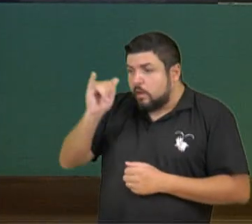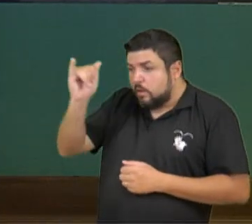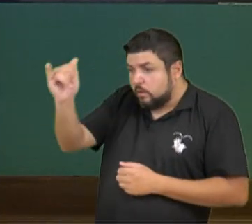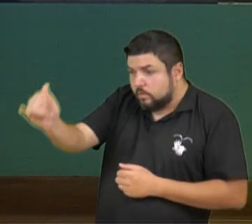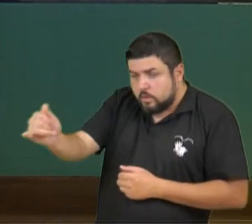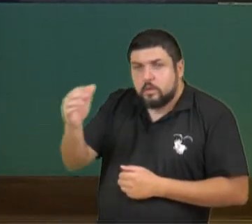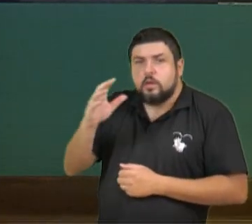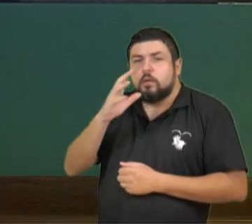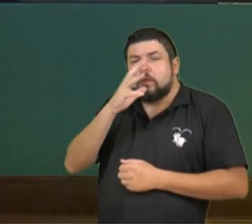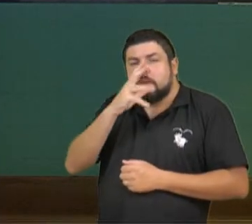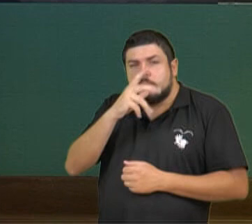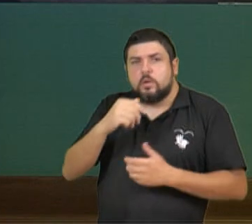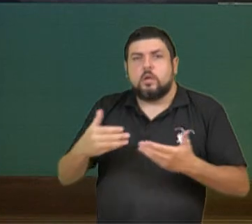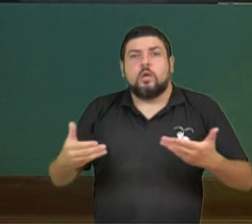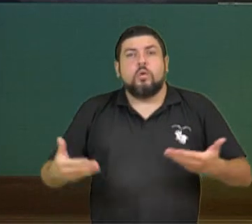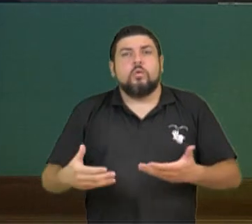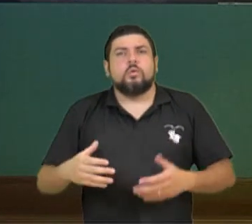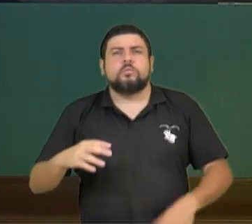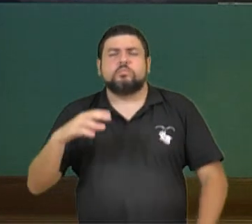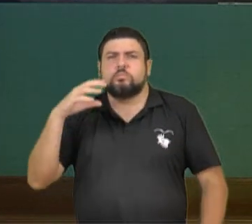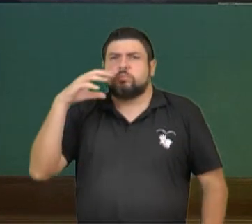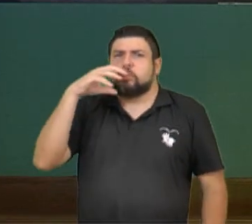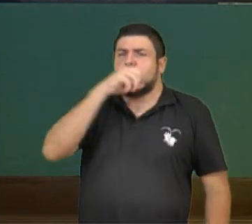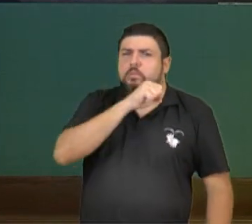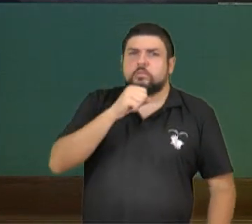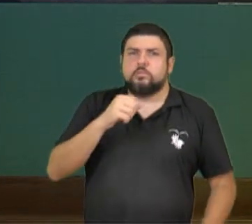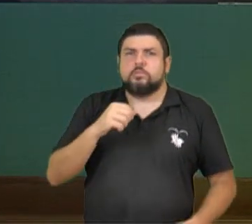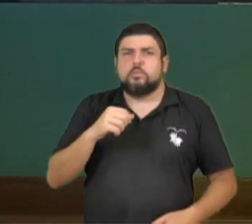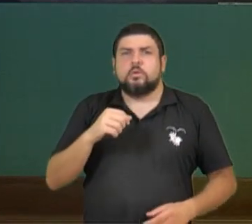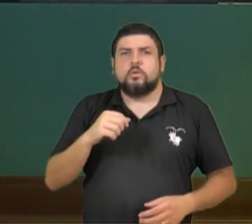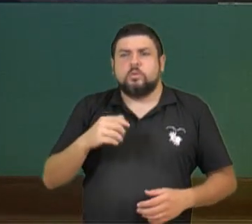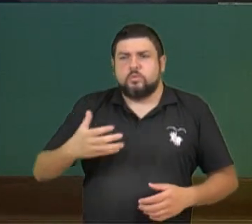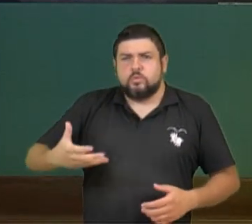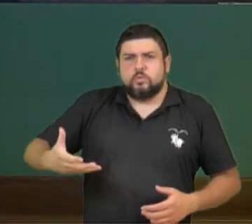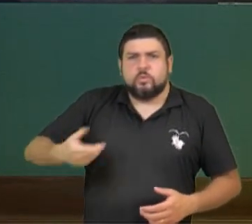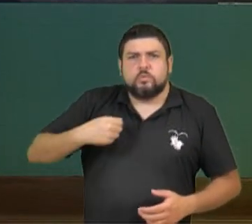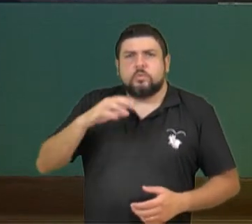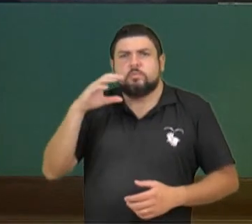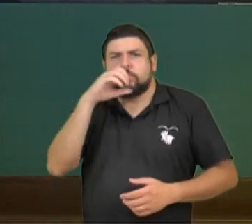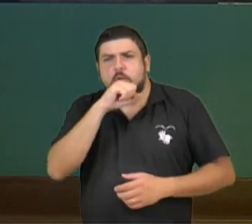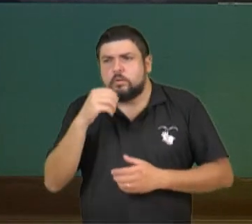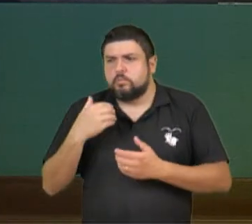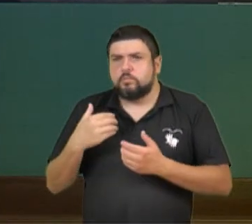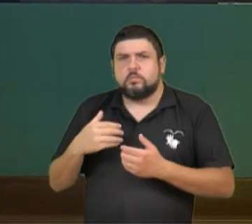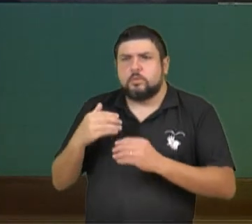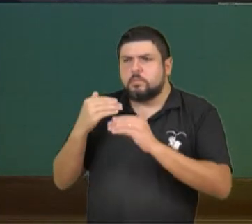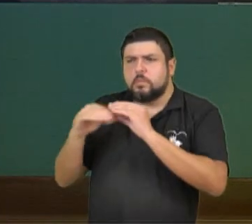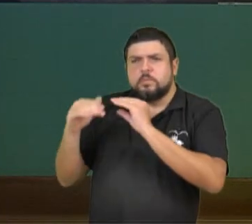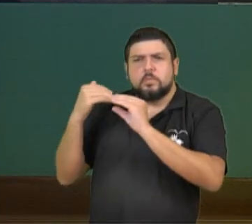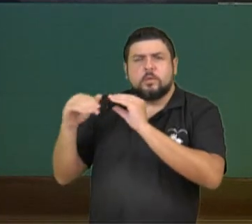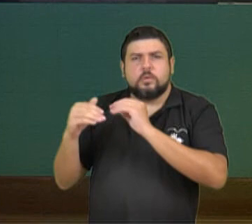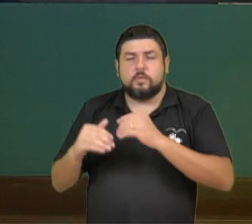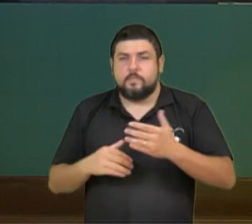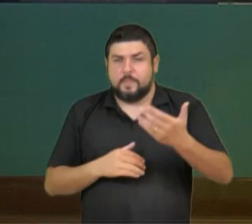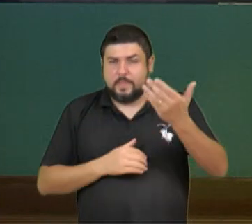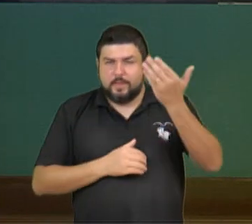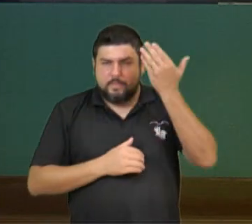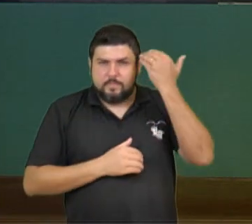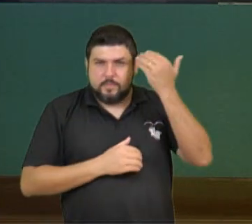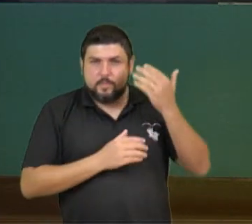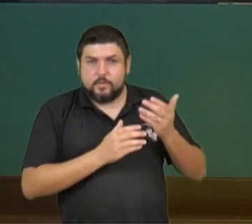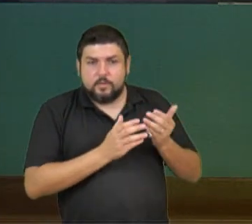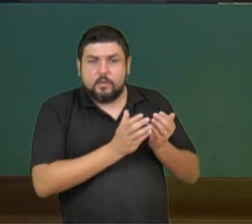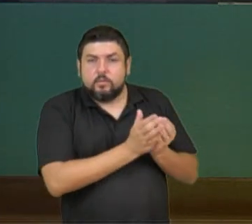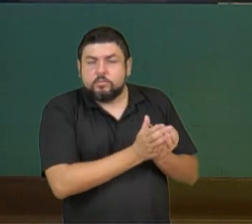fazer essa avaliação, mas sim mais acelerada. Enquanto que no período das grandes navegações uma